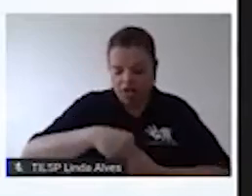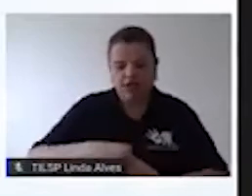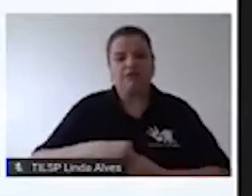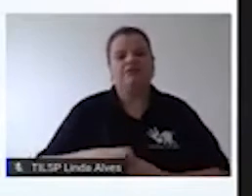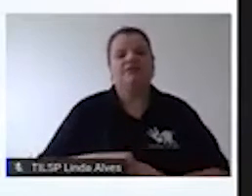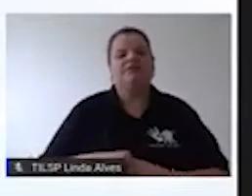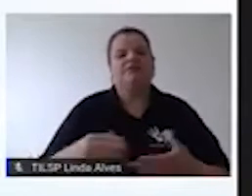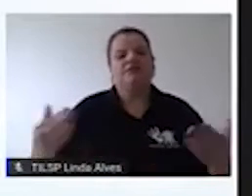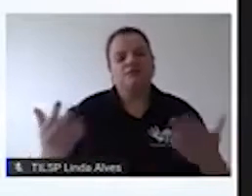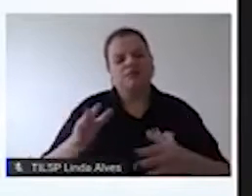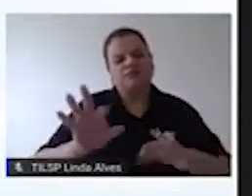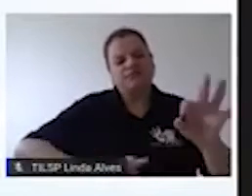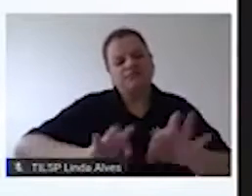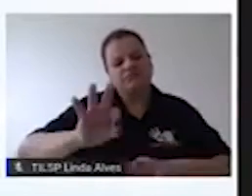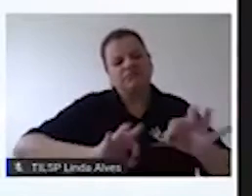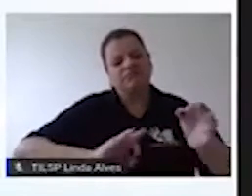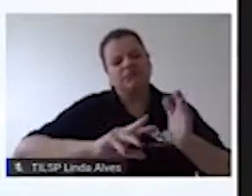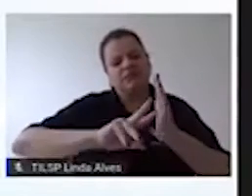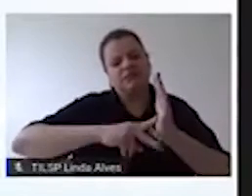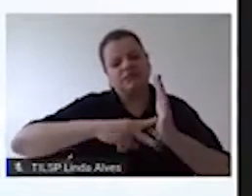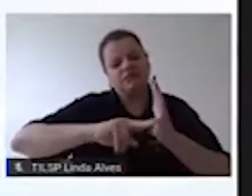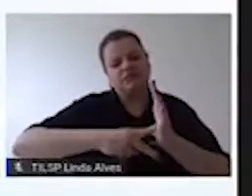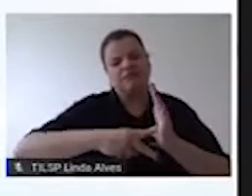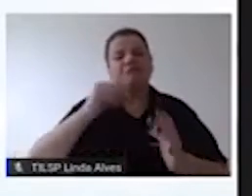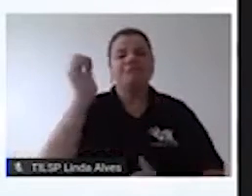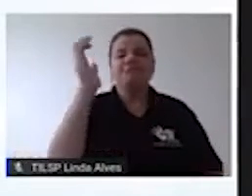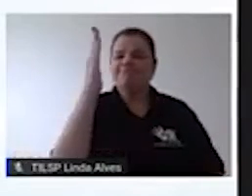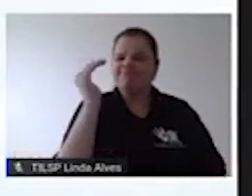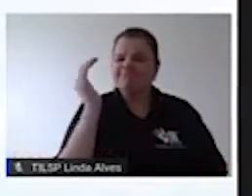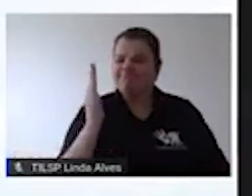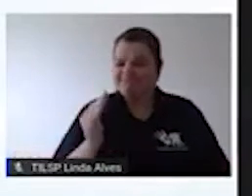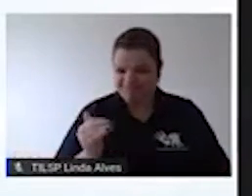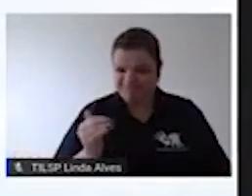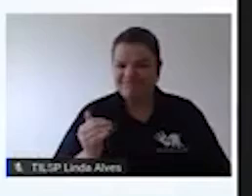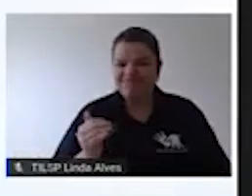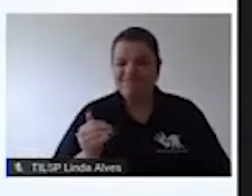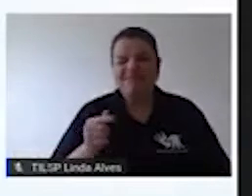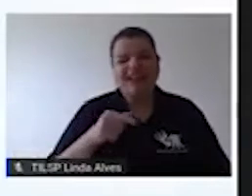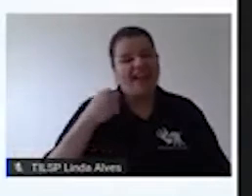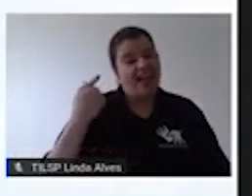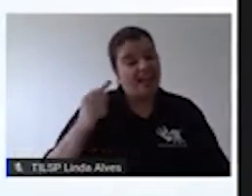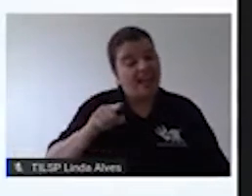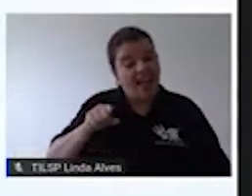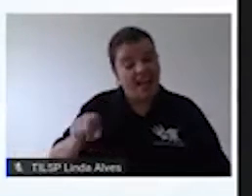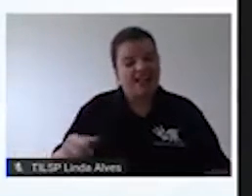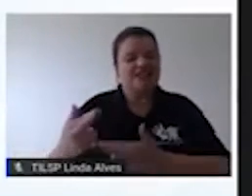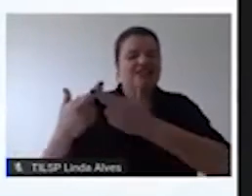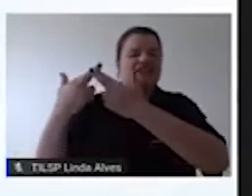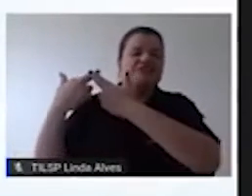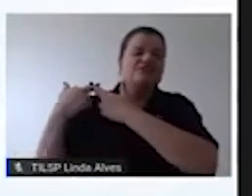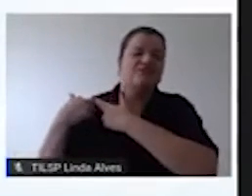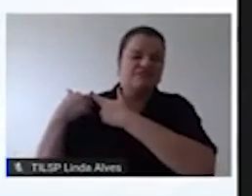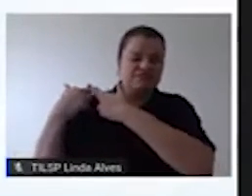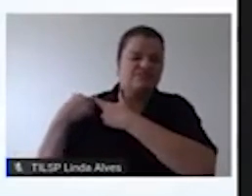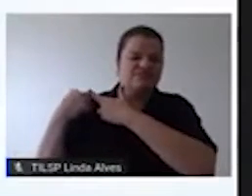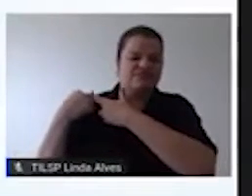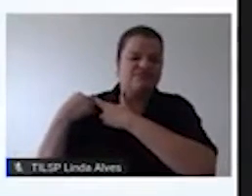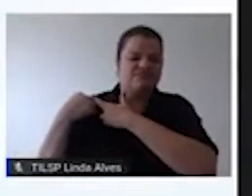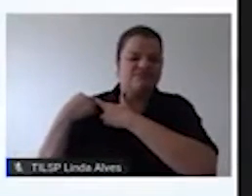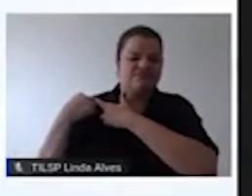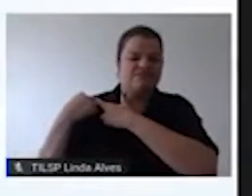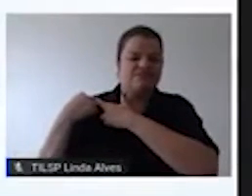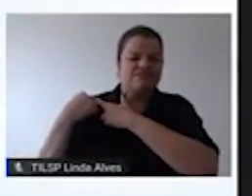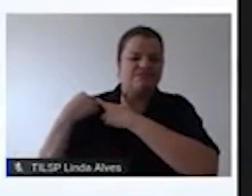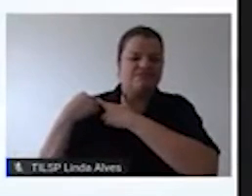organização sindical brasileira, ela é responsável por